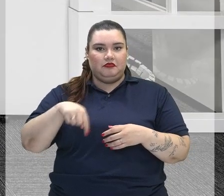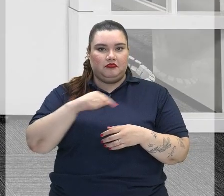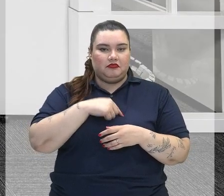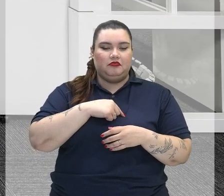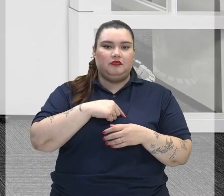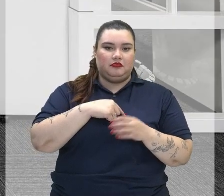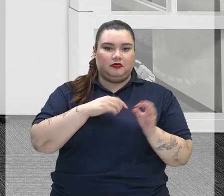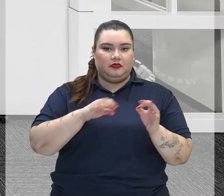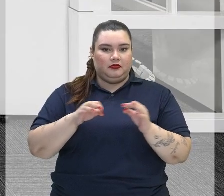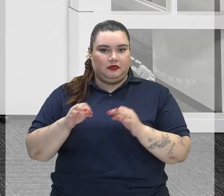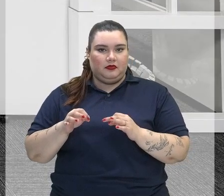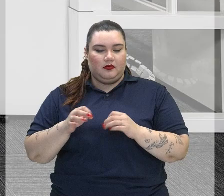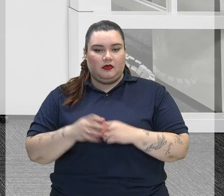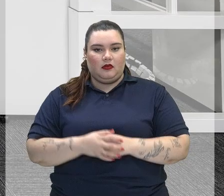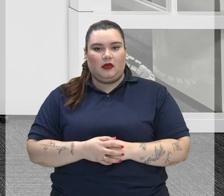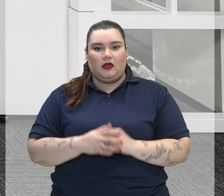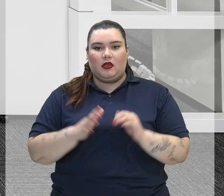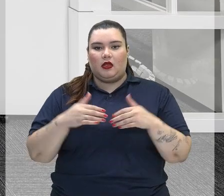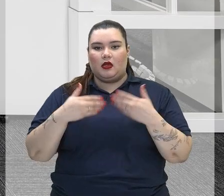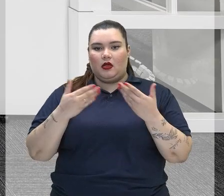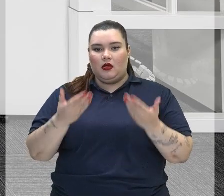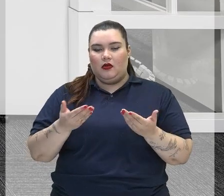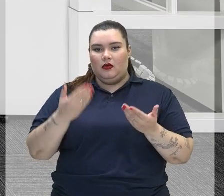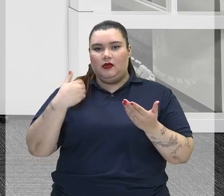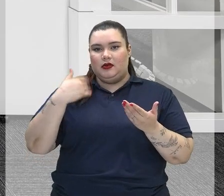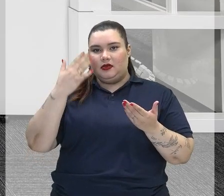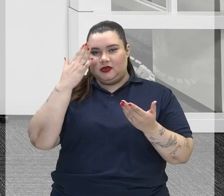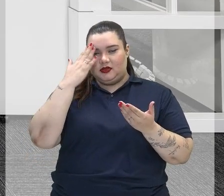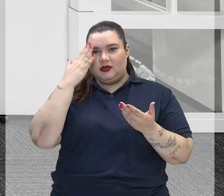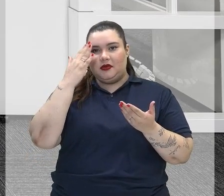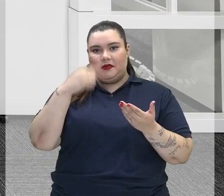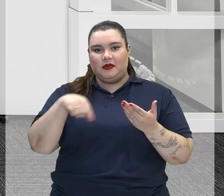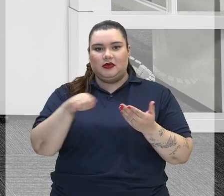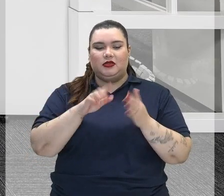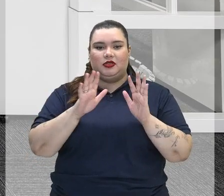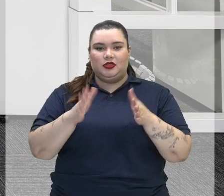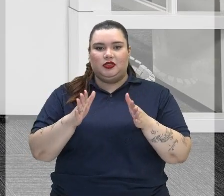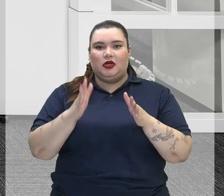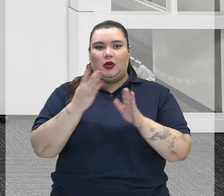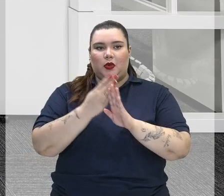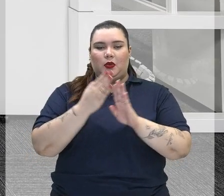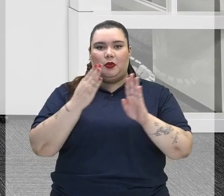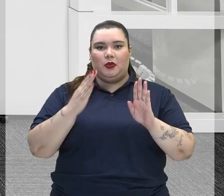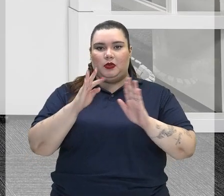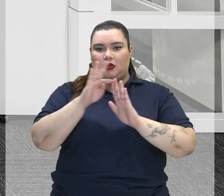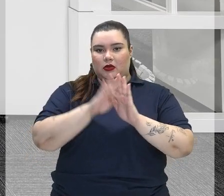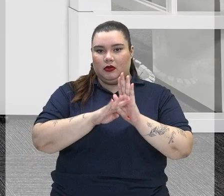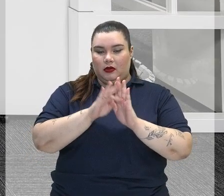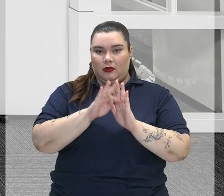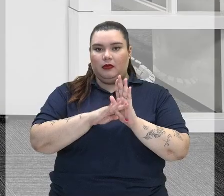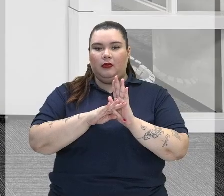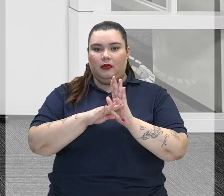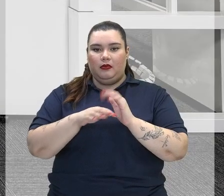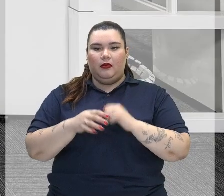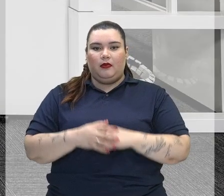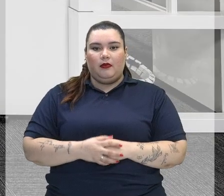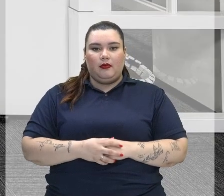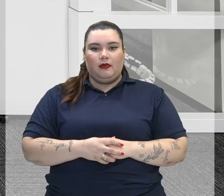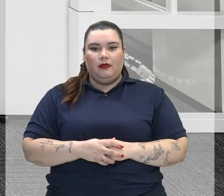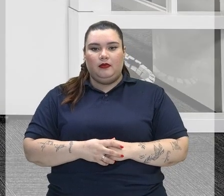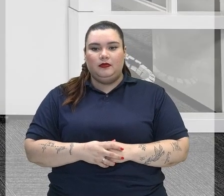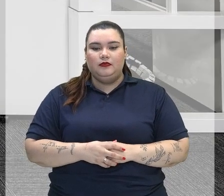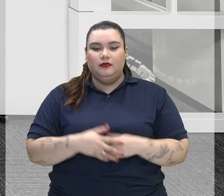Então, tenho certeza que vocês já depararam com um assunto desse, né, e para, né, a